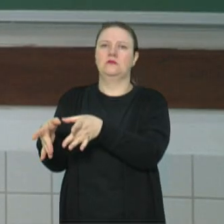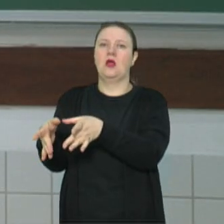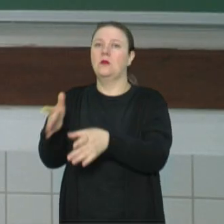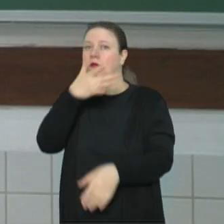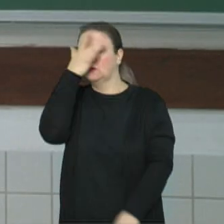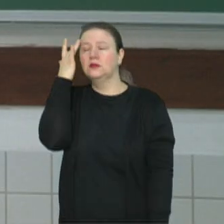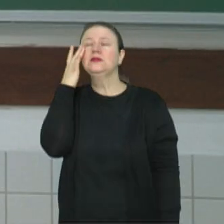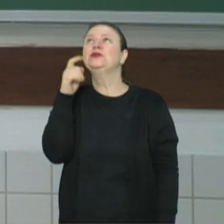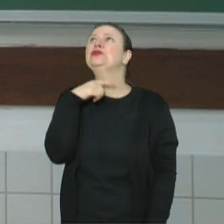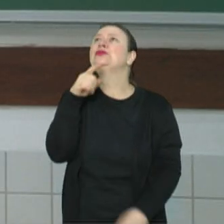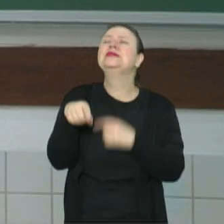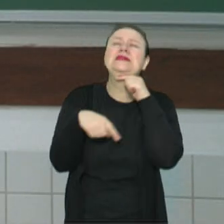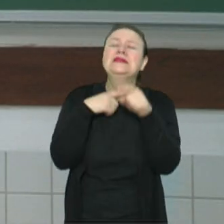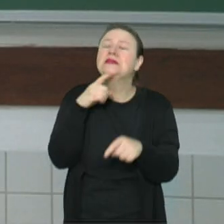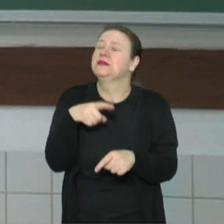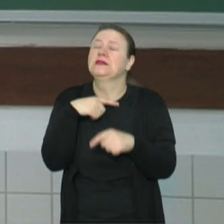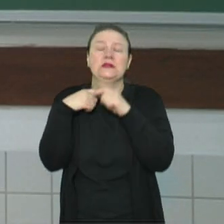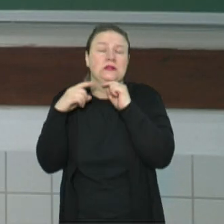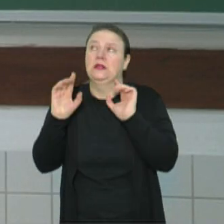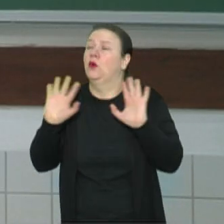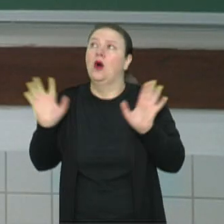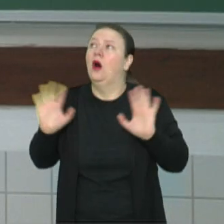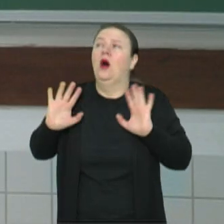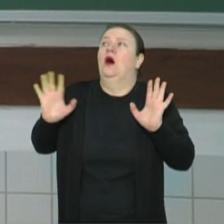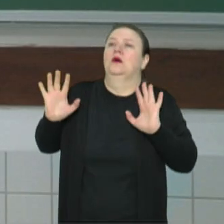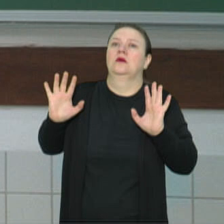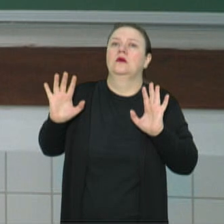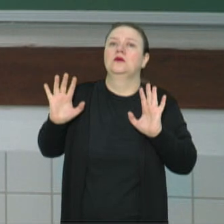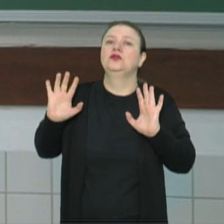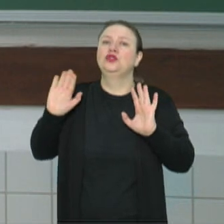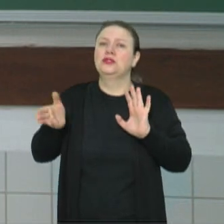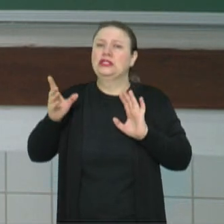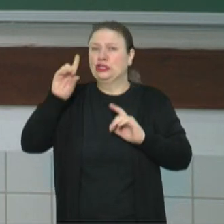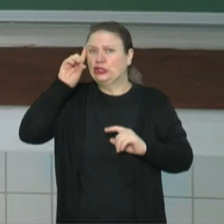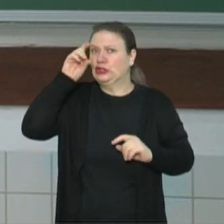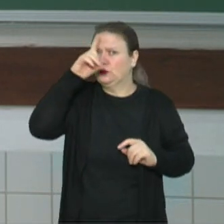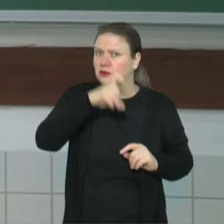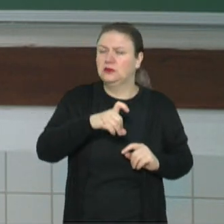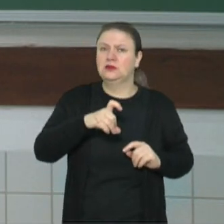atleta vê que ele não consegue mais continuar lutando, ou aquele golpe foi bastante